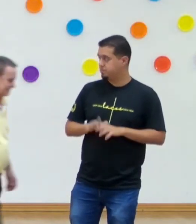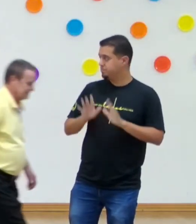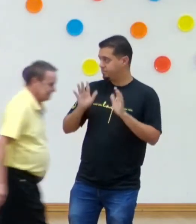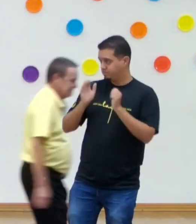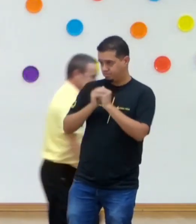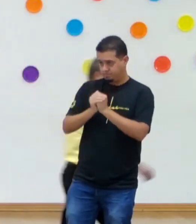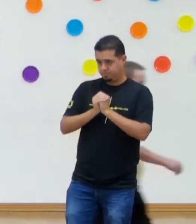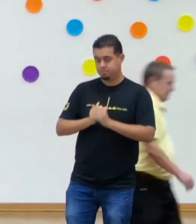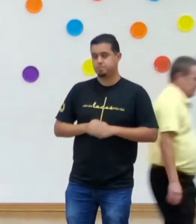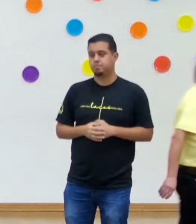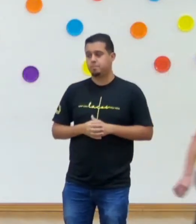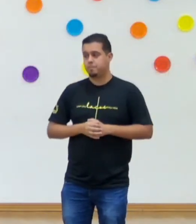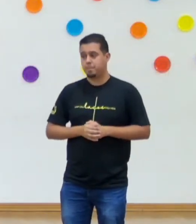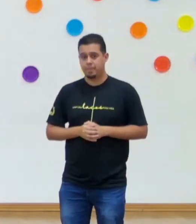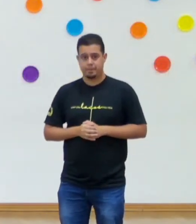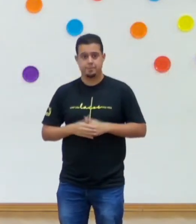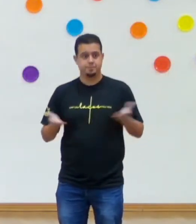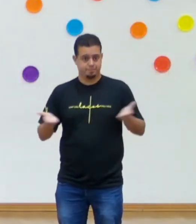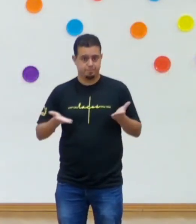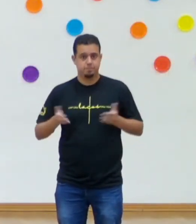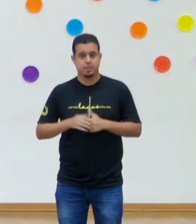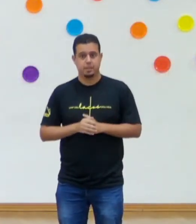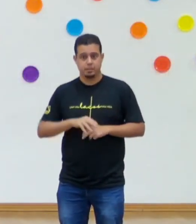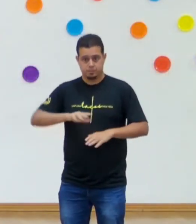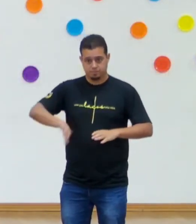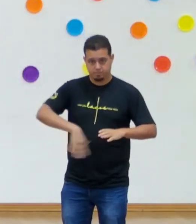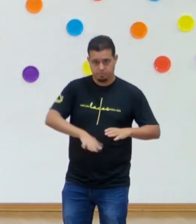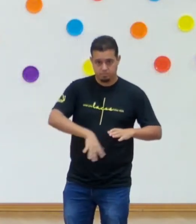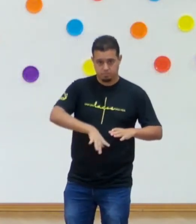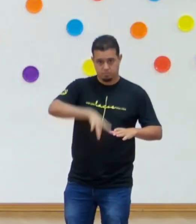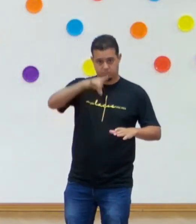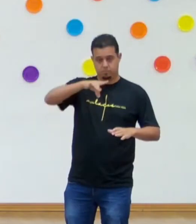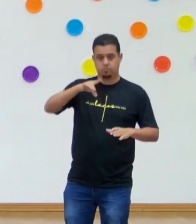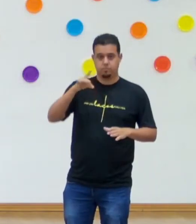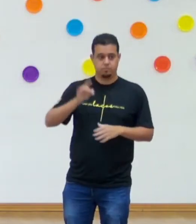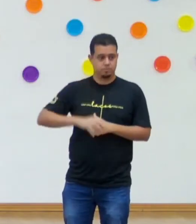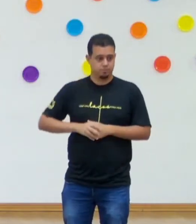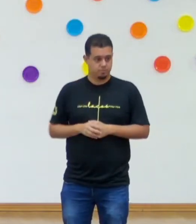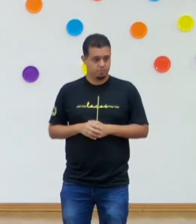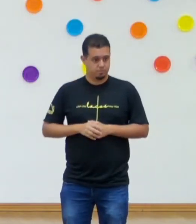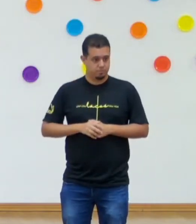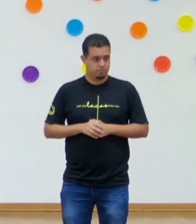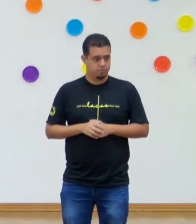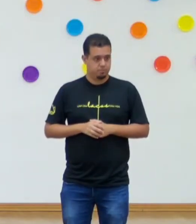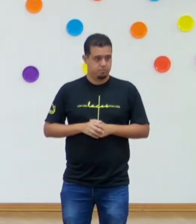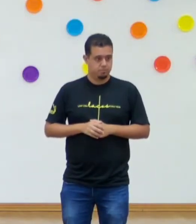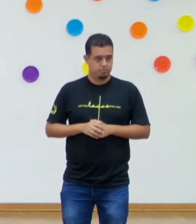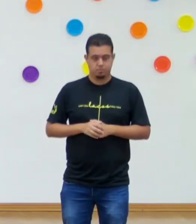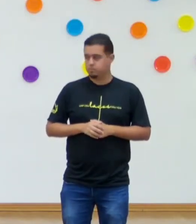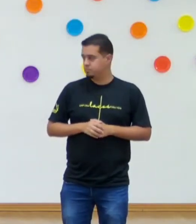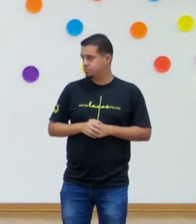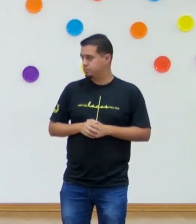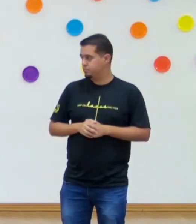Amém. Vamos fazer agora o sorteio final. Pode se sentar.